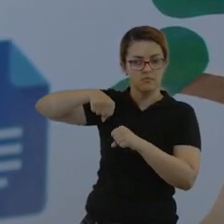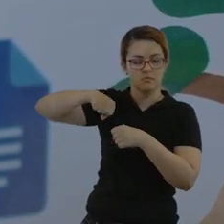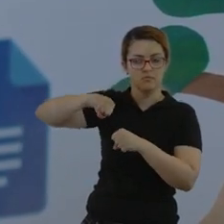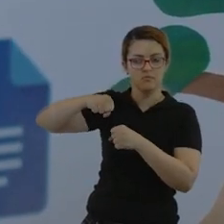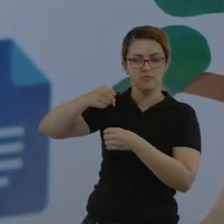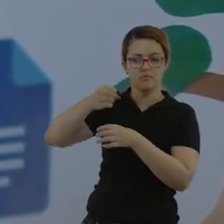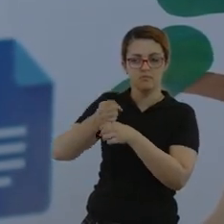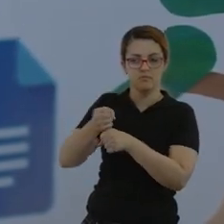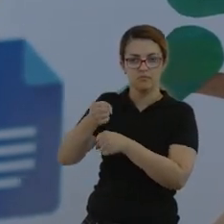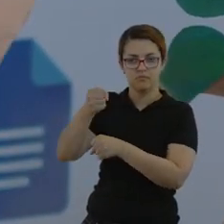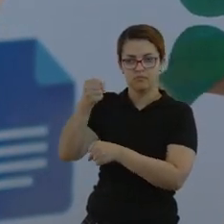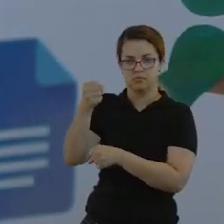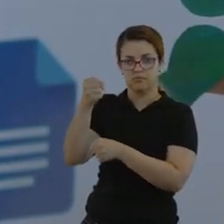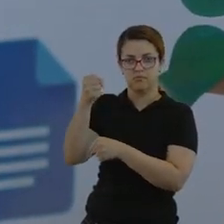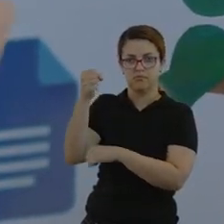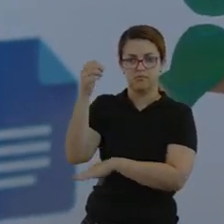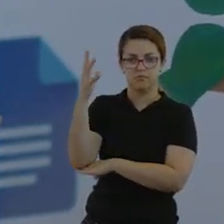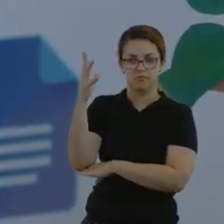torce.